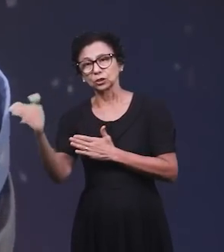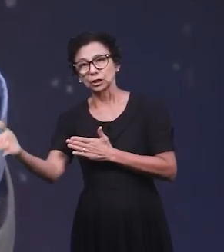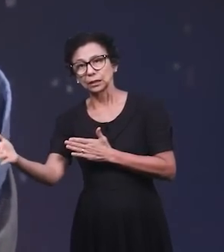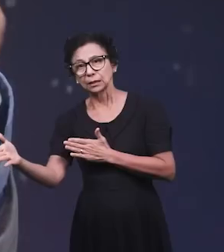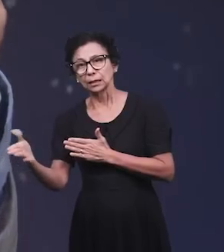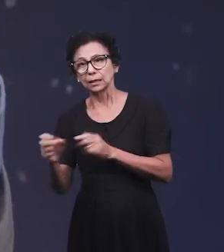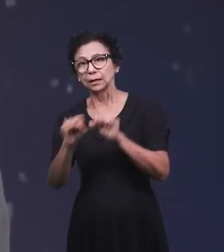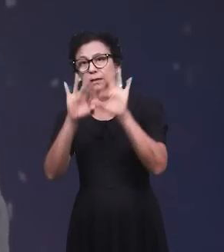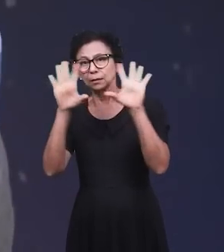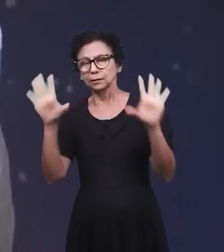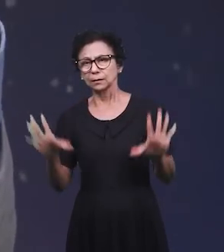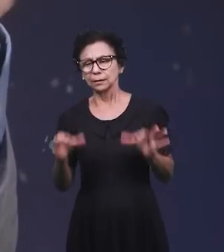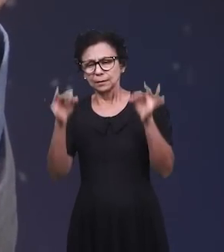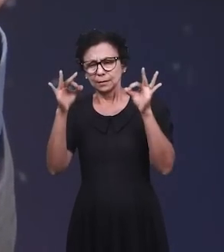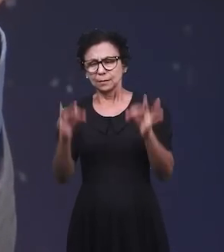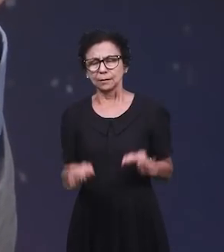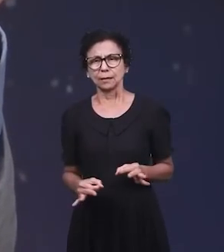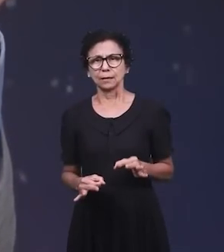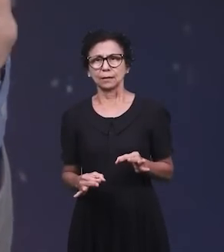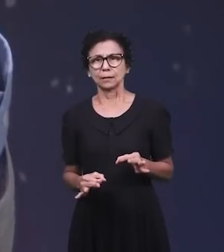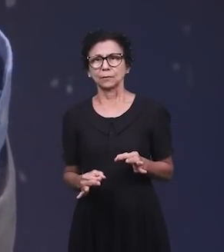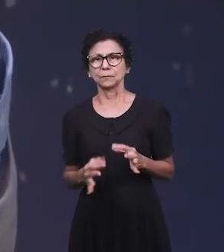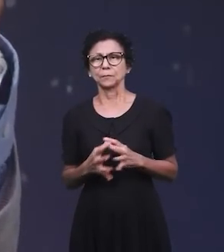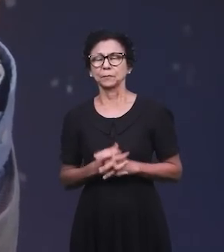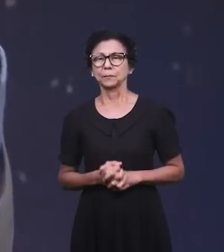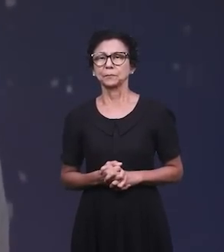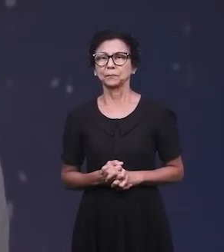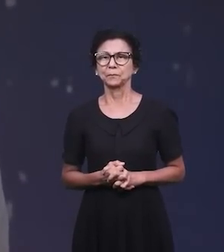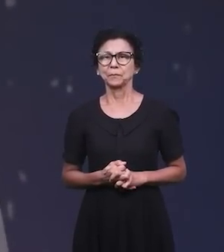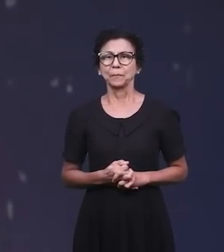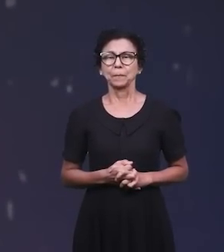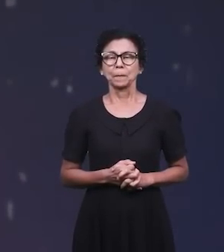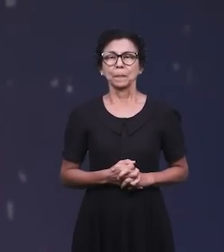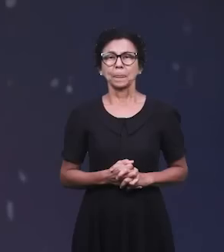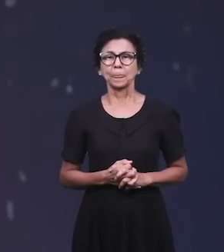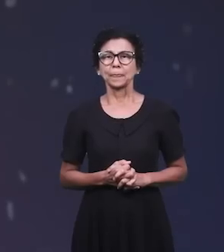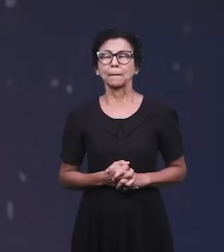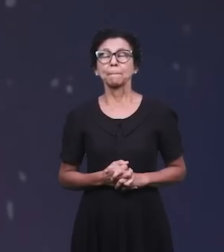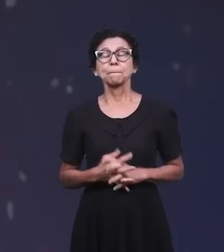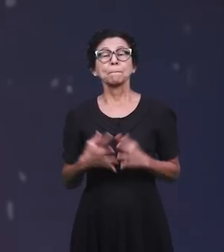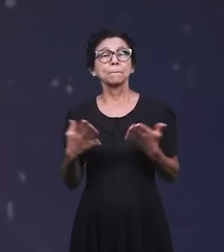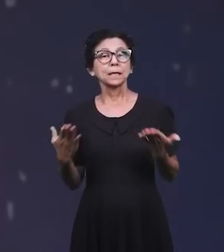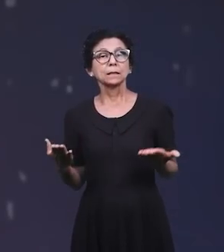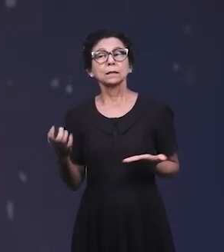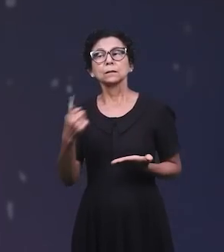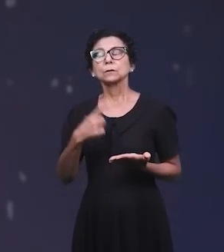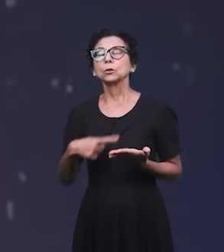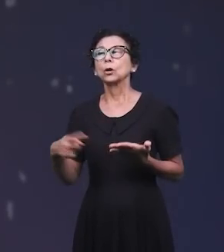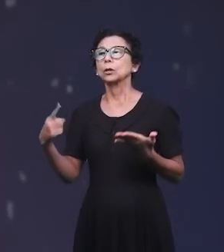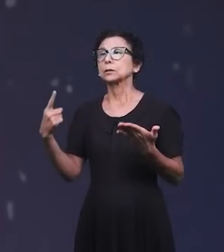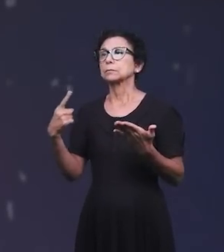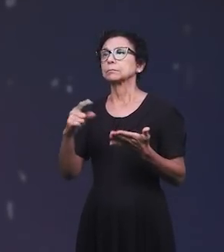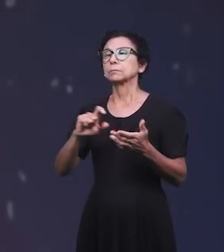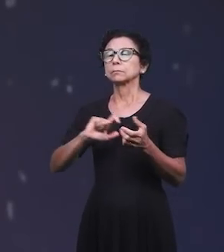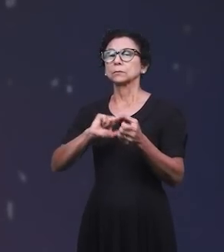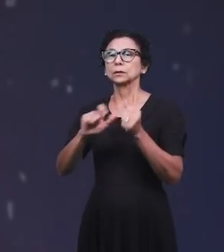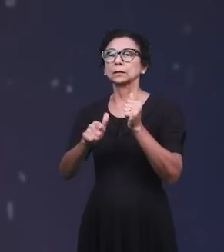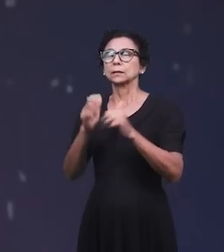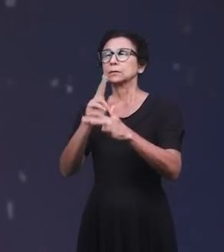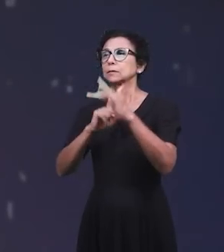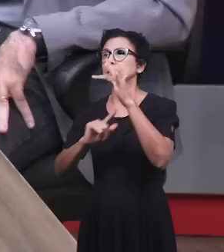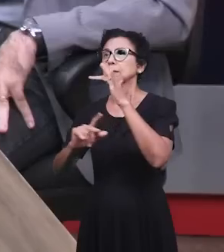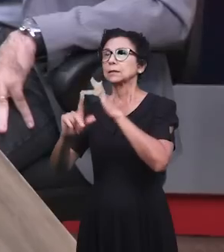você buscar do autor e saber dele, Senhor. Então, o texto que o pastor Tiago mencionou é